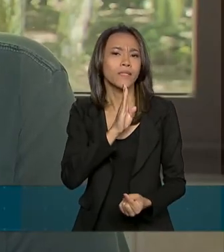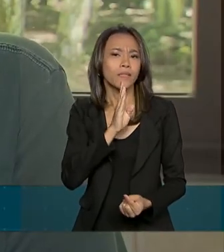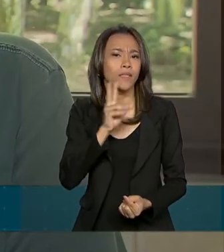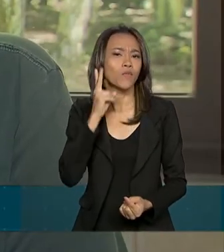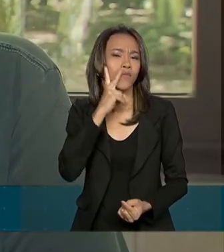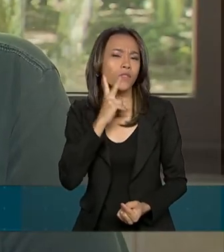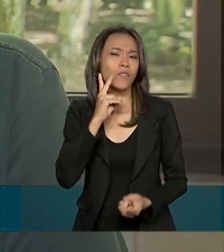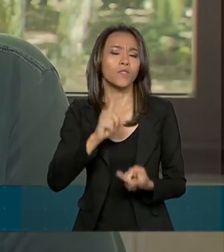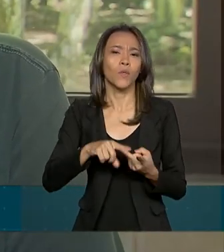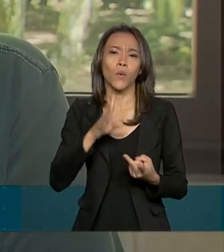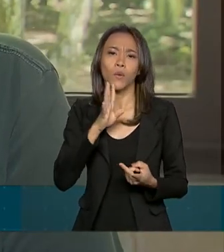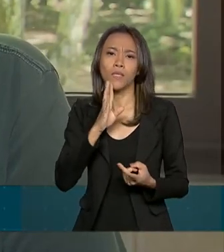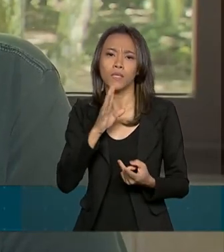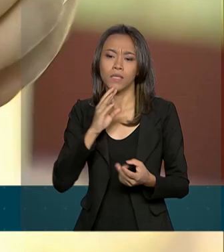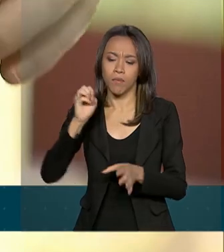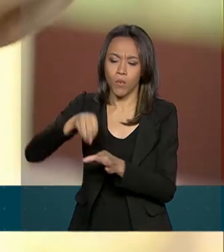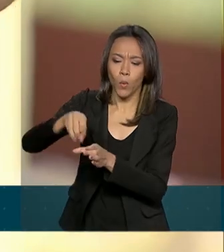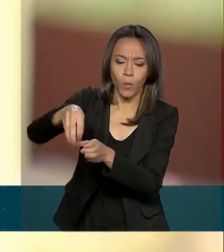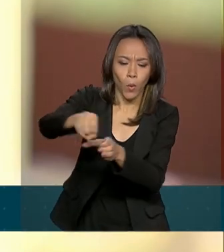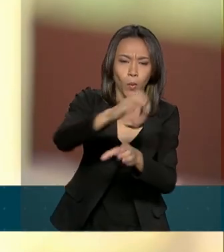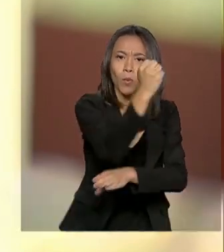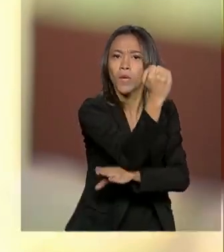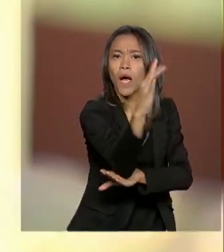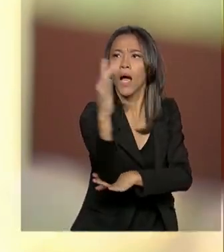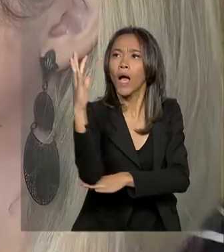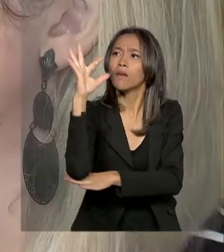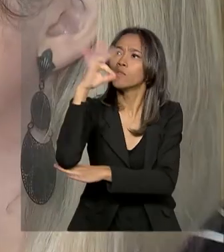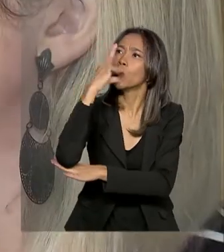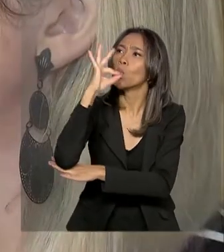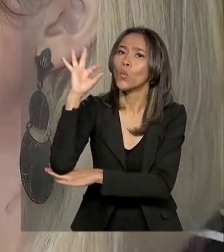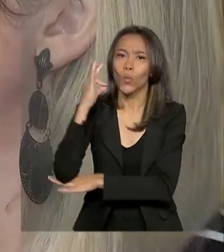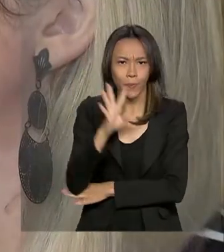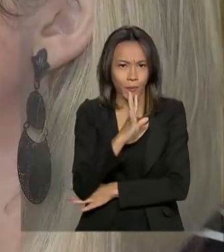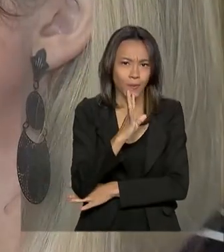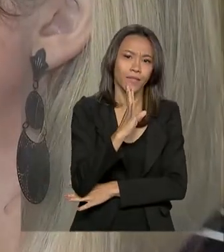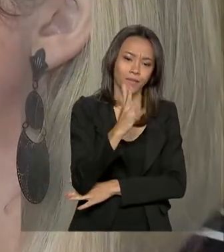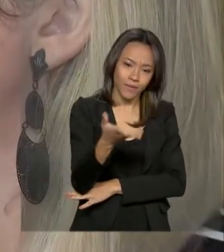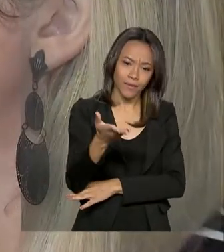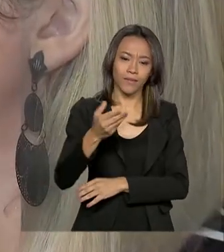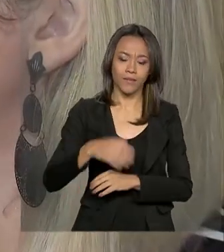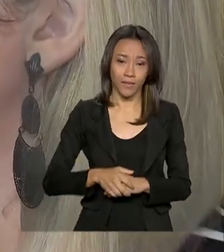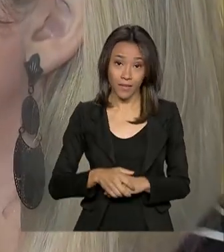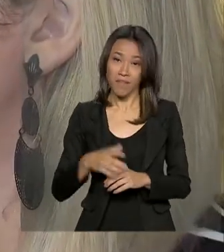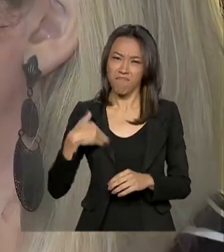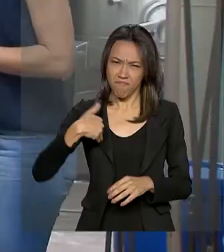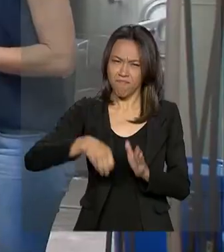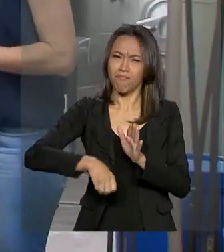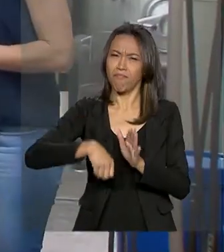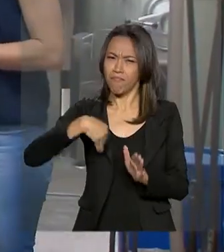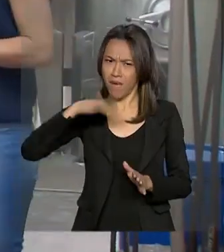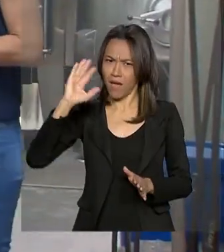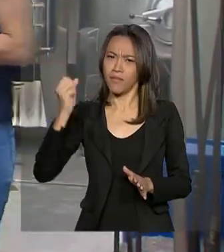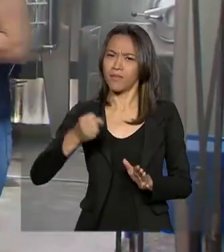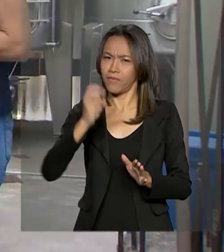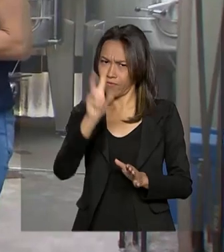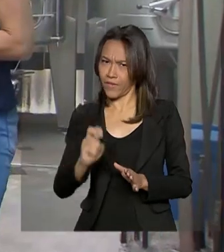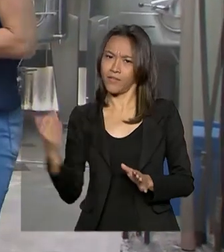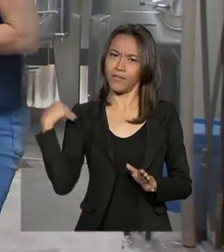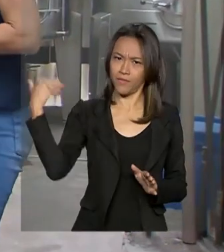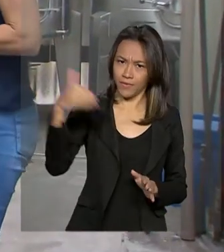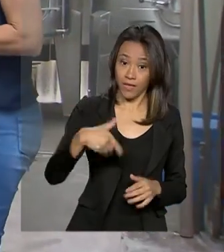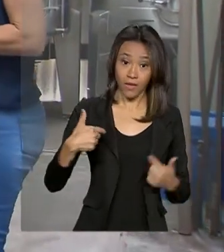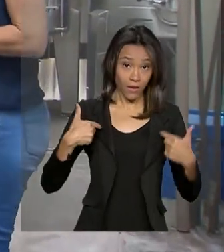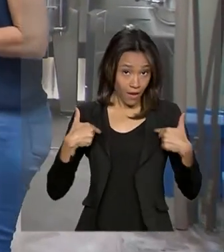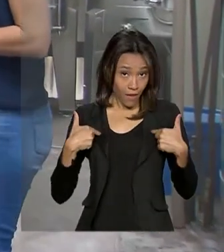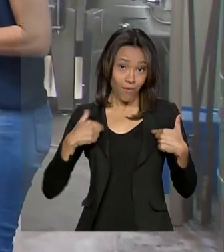principalmente essas mais caseiras, que são excelentes. A gente vem agora sim, mais vezes. E eu aproveitei para